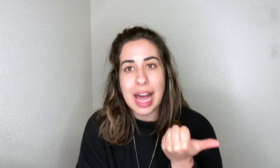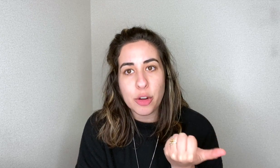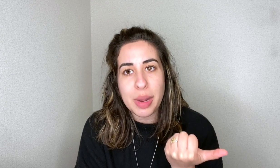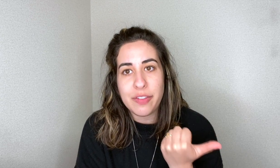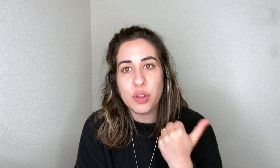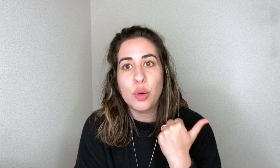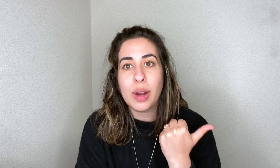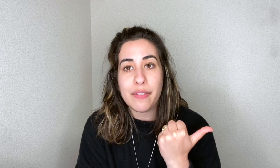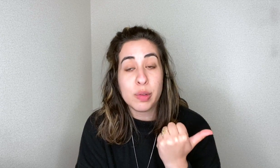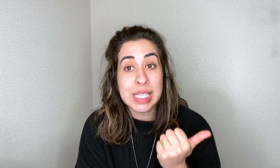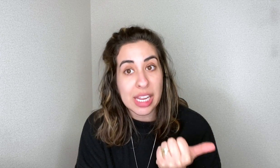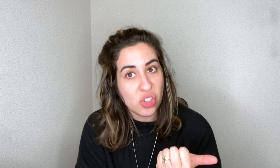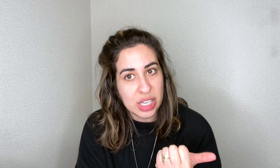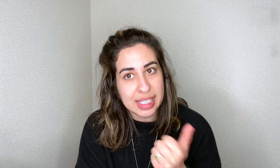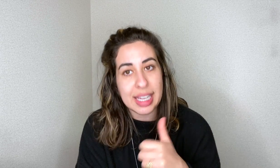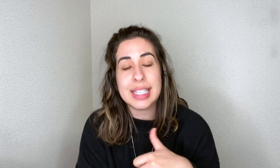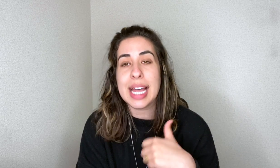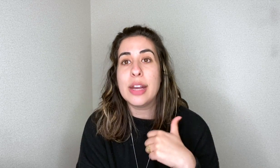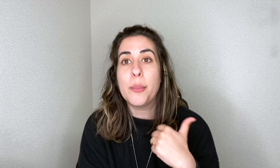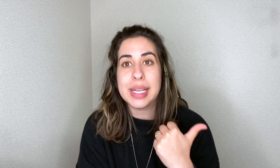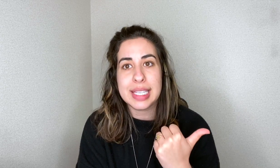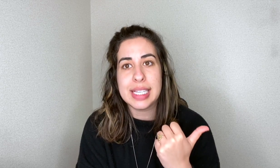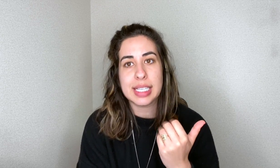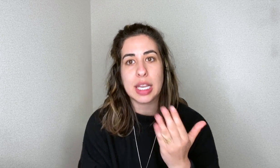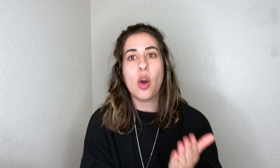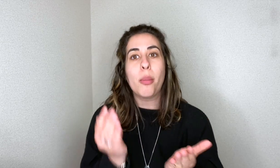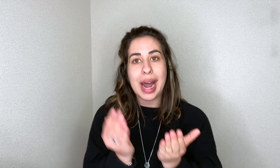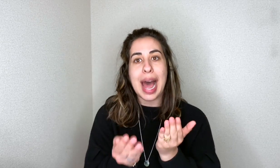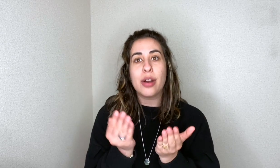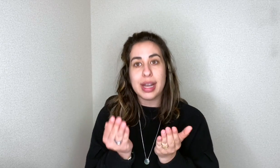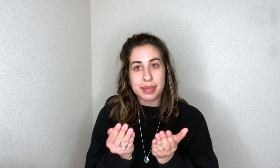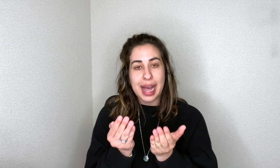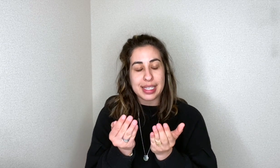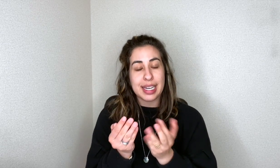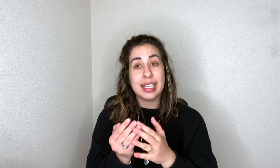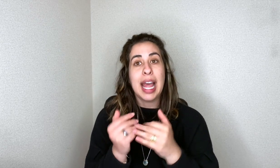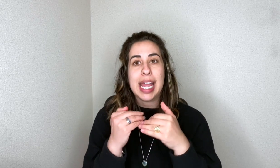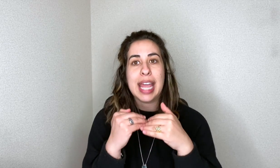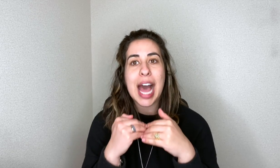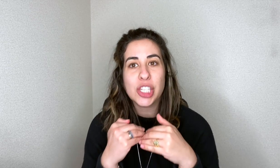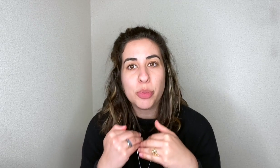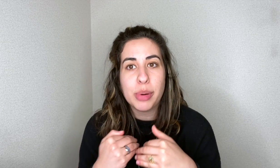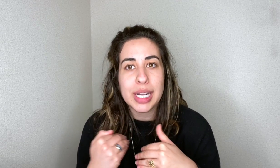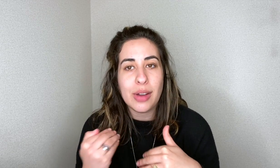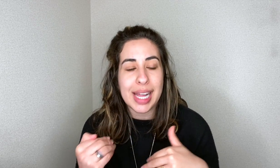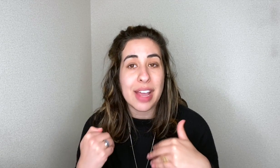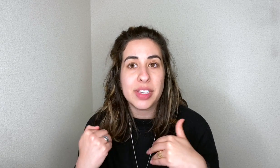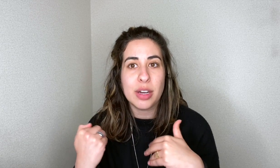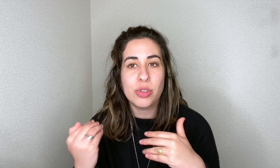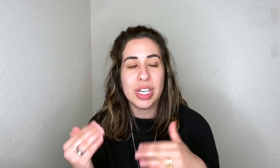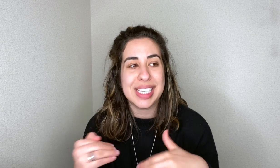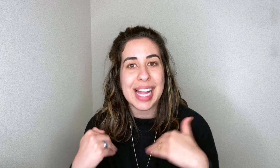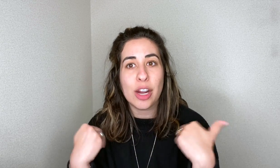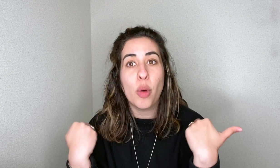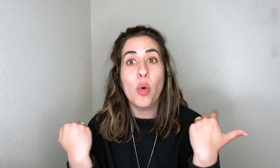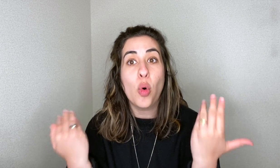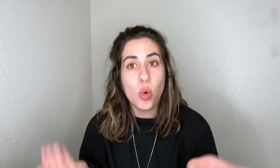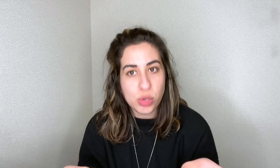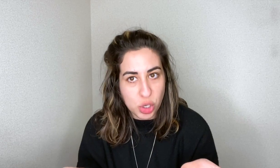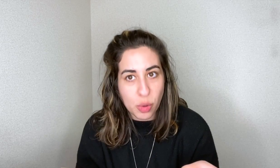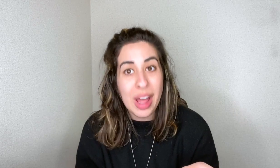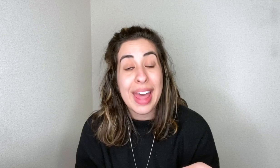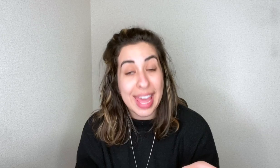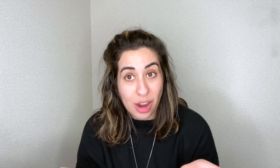que eu vi lá no perfil do Nunca Vi um Cientista que saíram pesquisas que compararam as máscaras e a de pano, ela deve ser utilizada